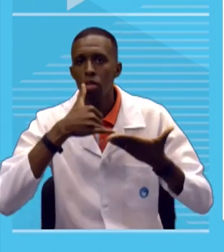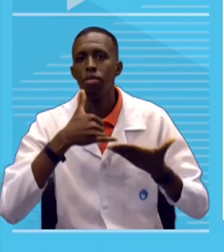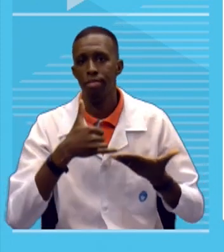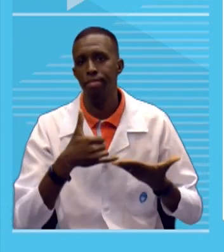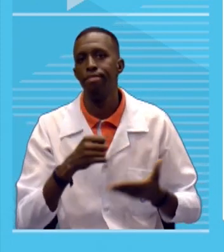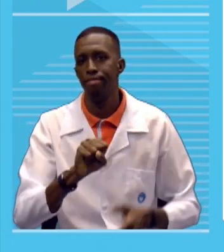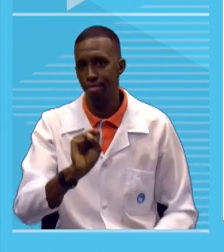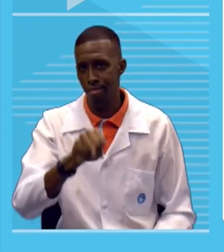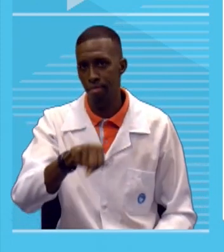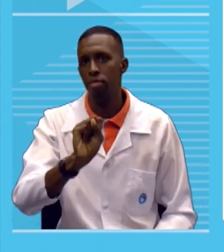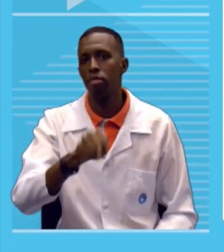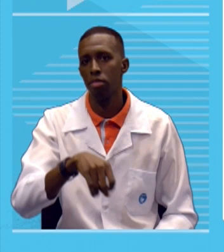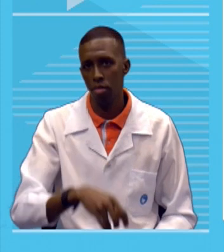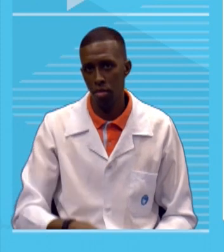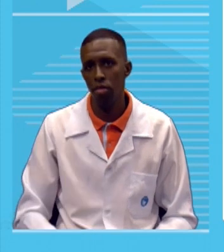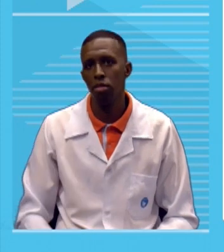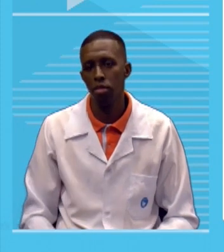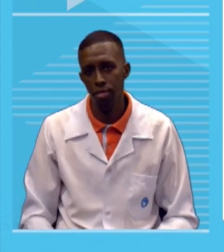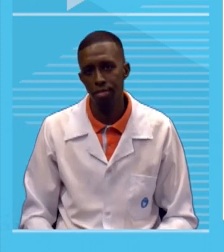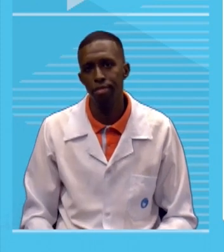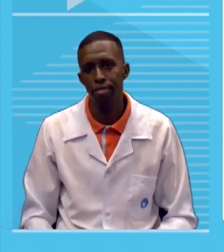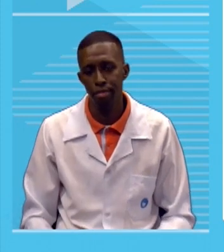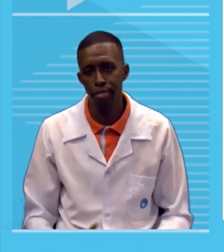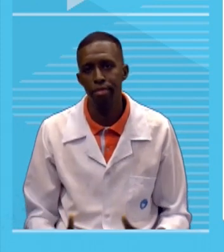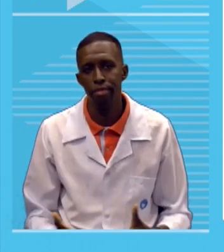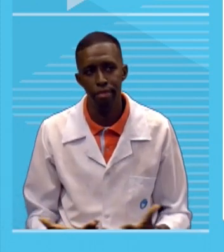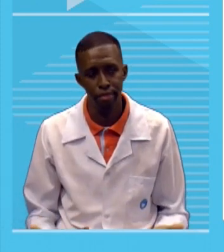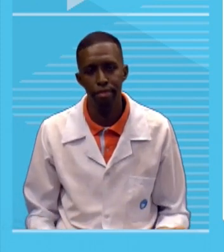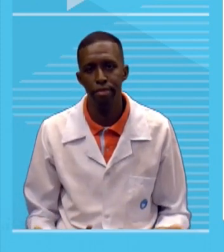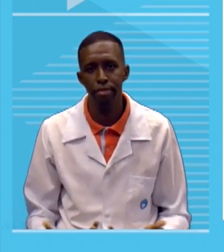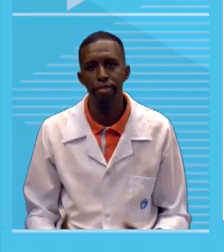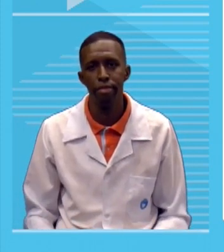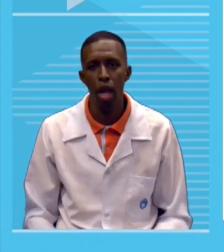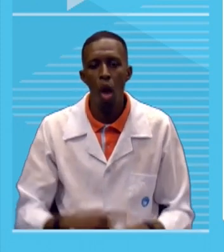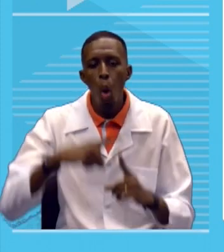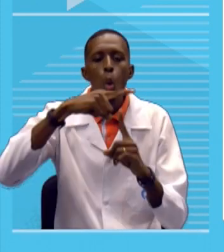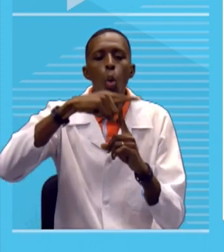em vulnerabilidade na rua, porque é uma droga mais barata.